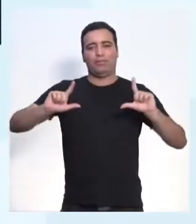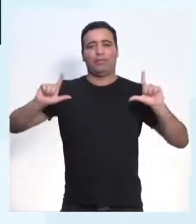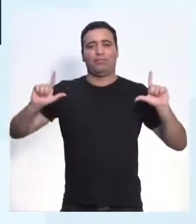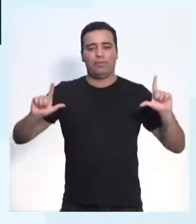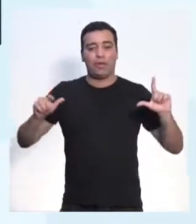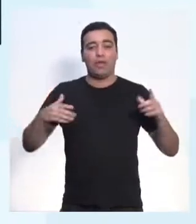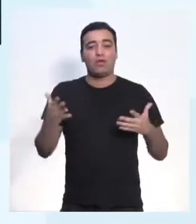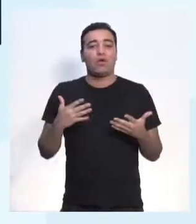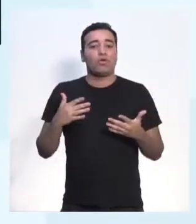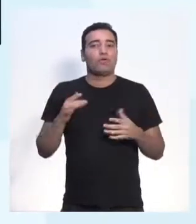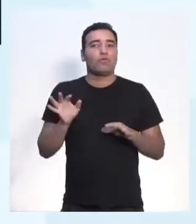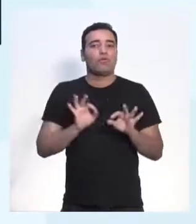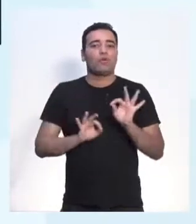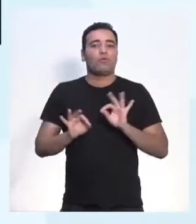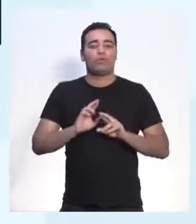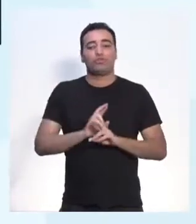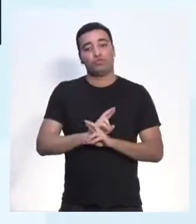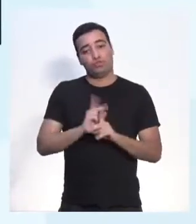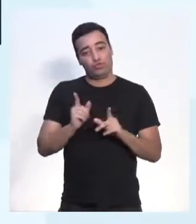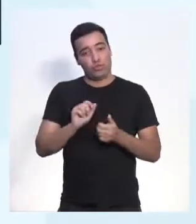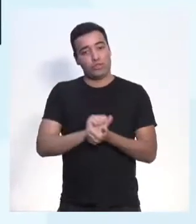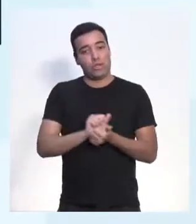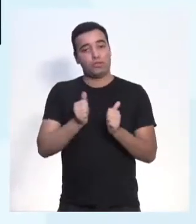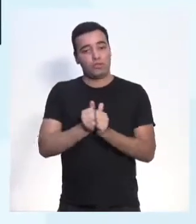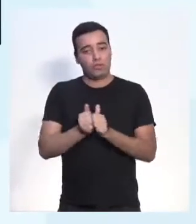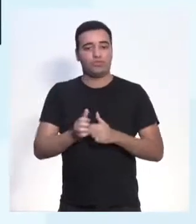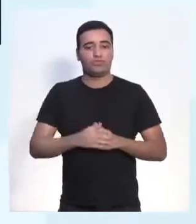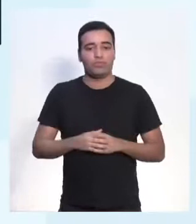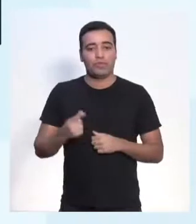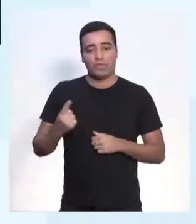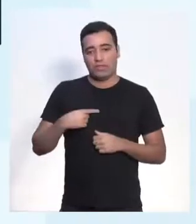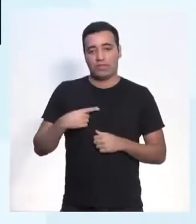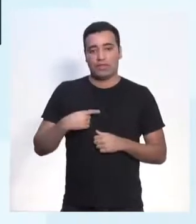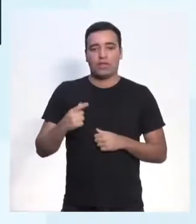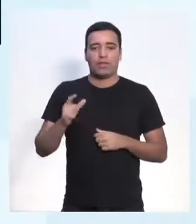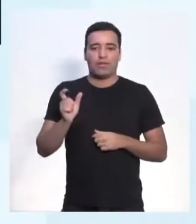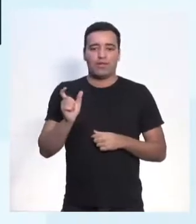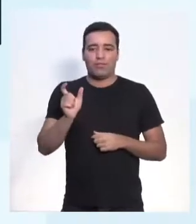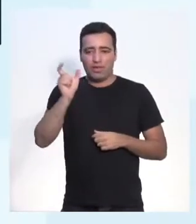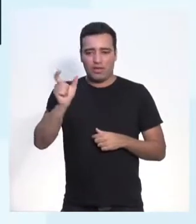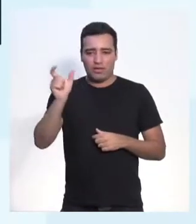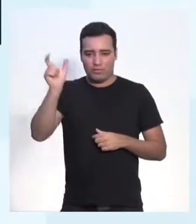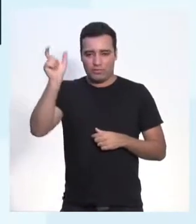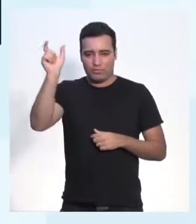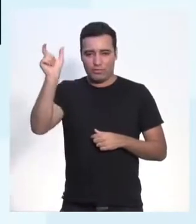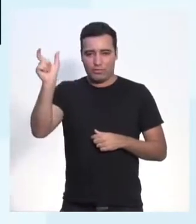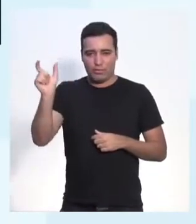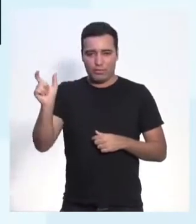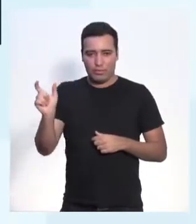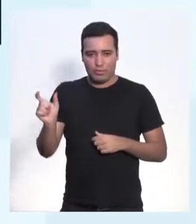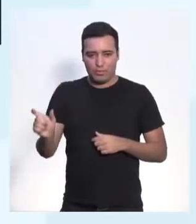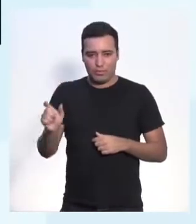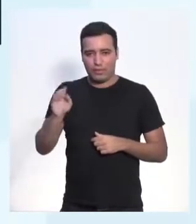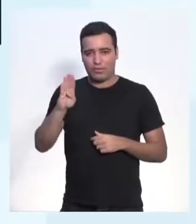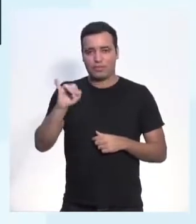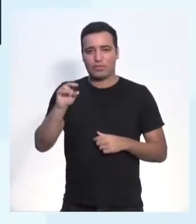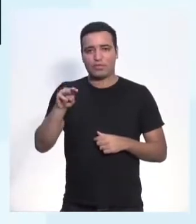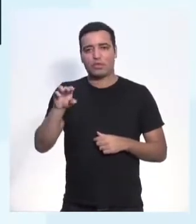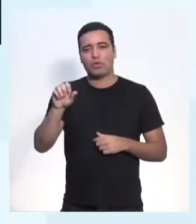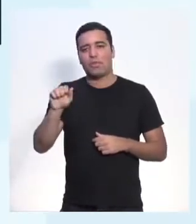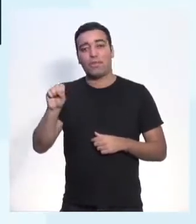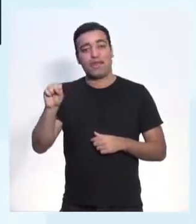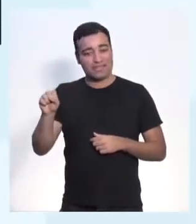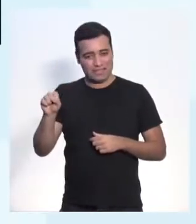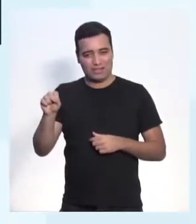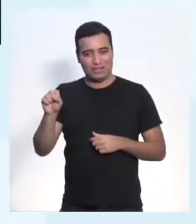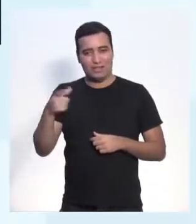trabalhar agora diferente, tá? Então a gente adaptou. A gente tem essas palavras que estão aqui do lado, né? Que tem lá biomass. A gente não vai traduzir agora, que